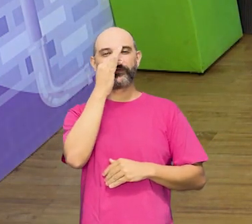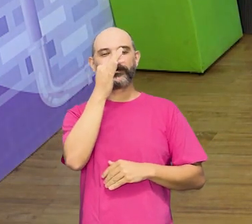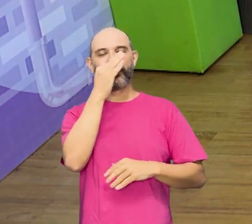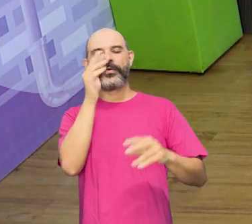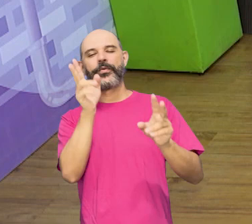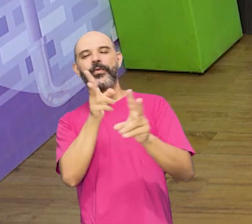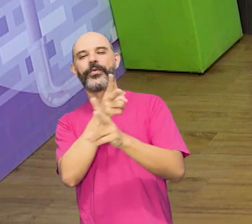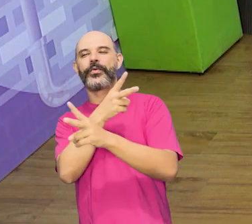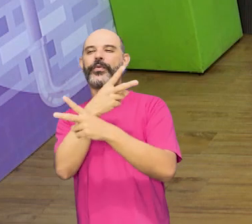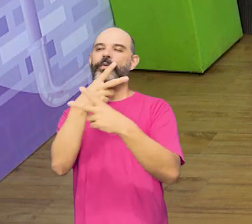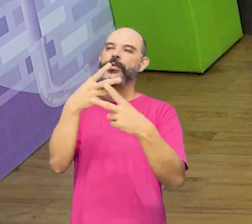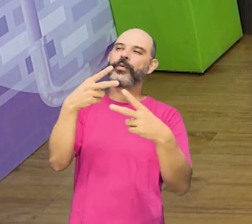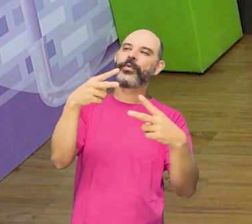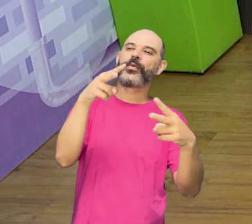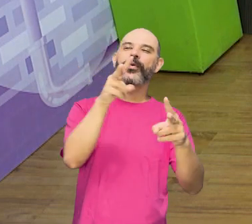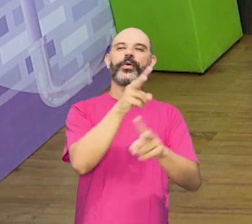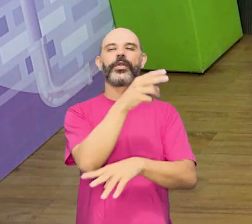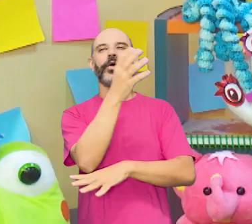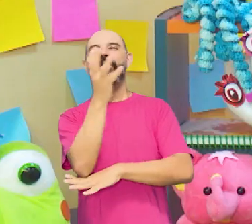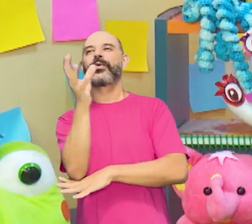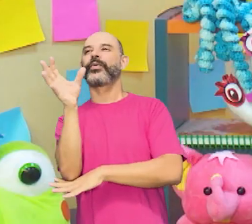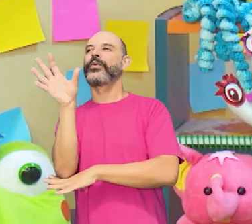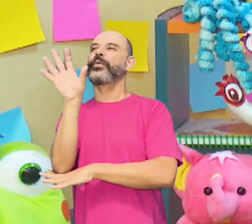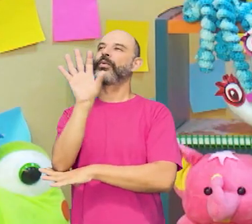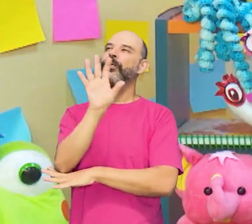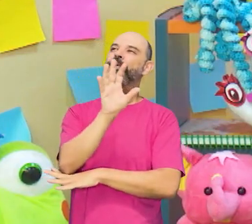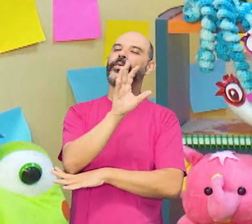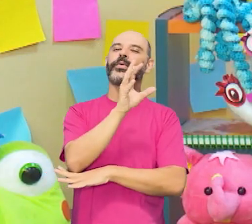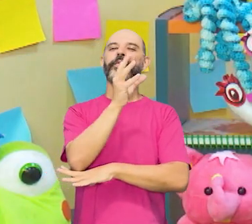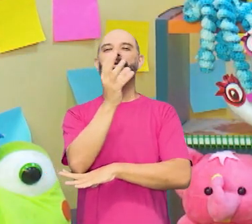som da brisa e da música.